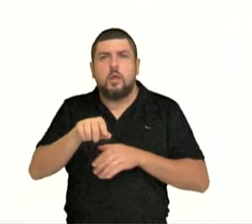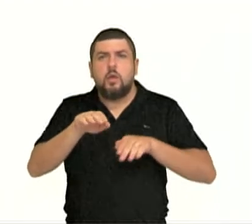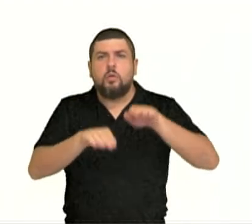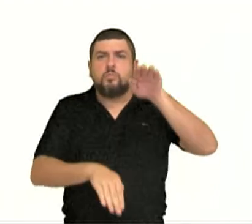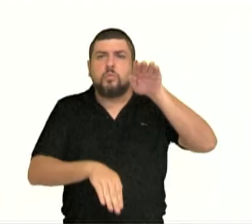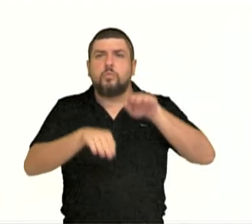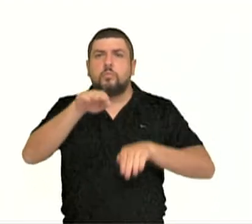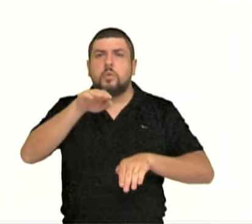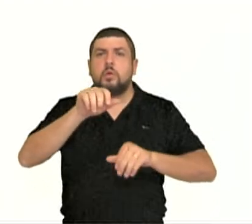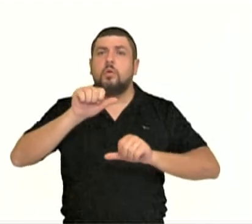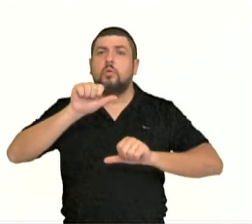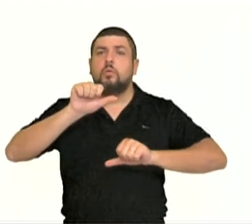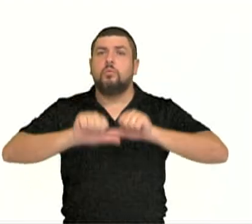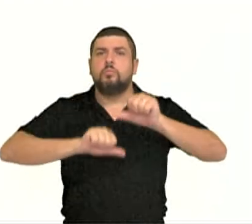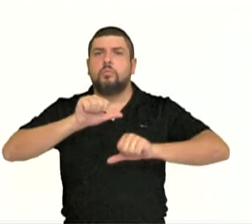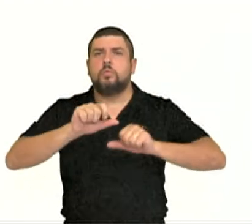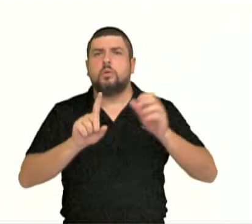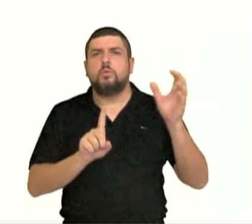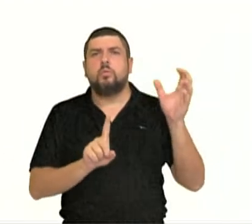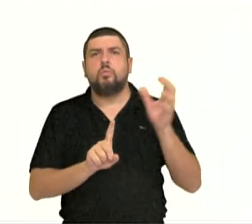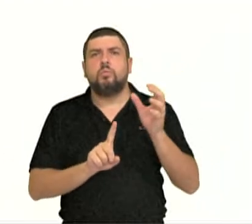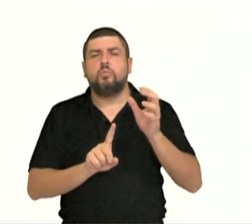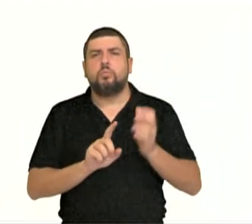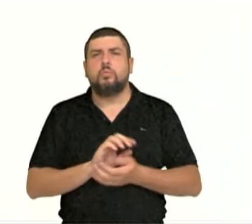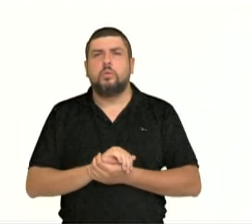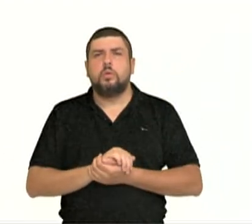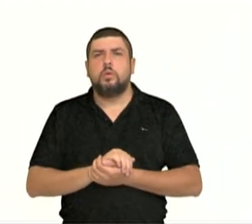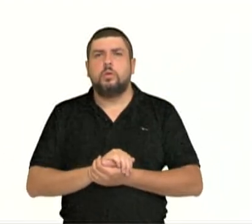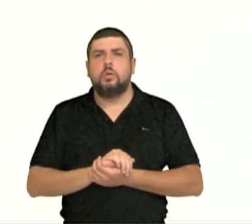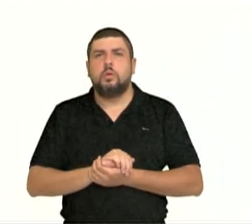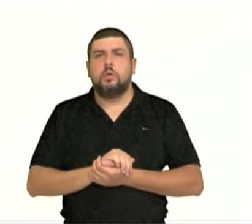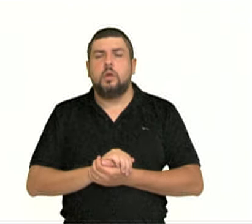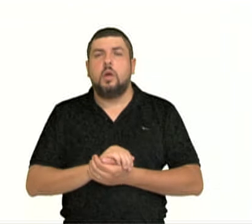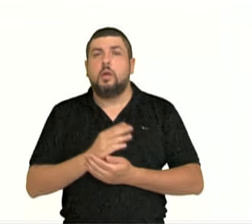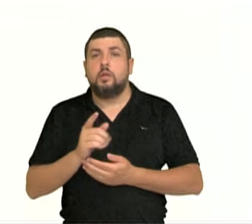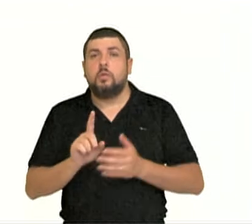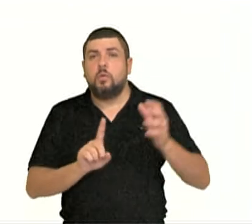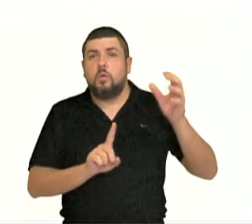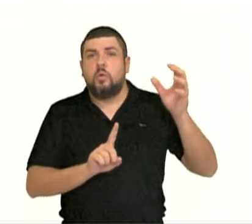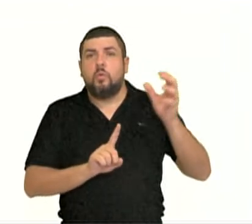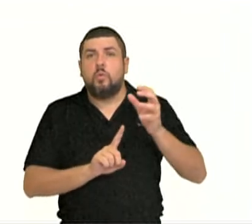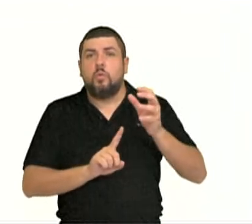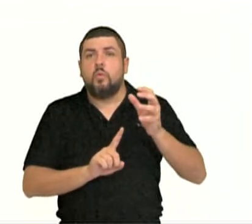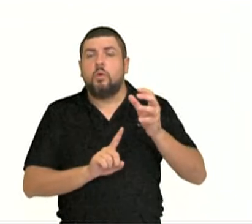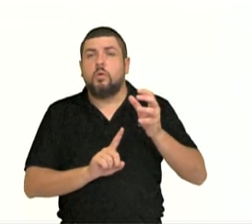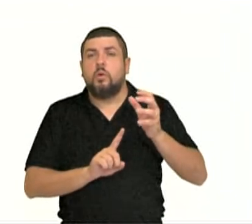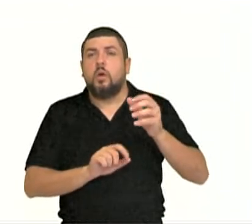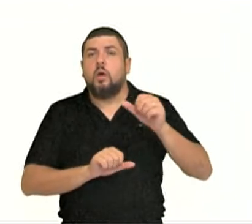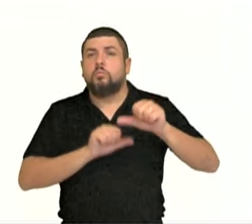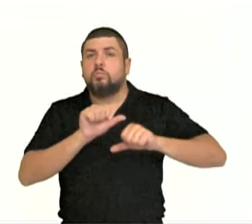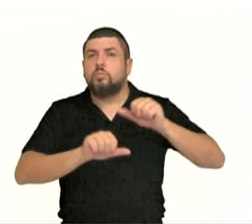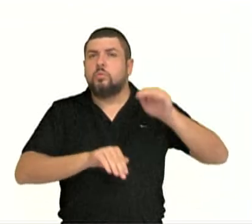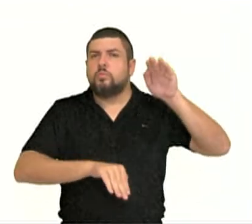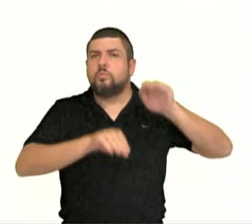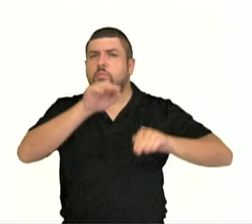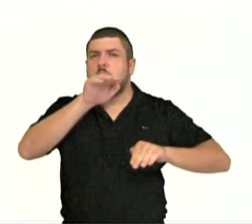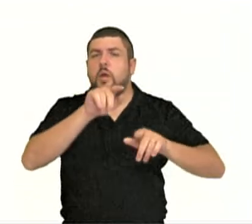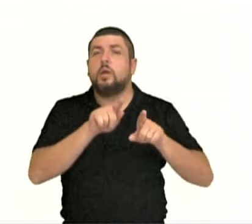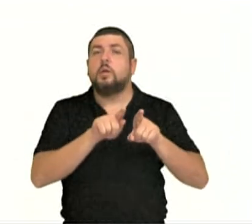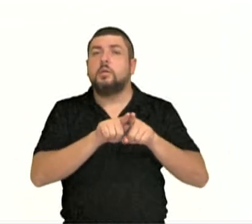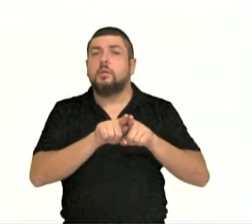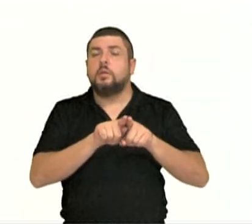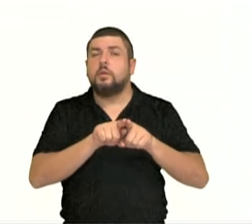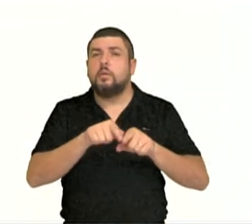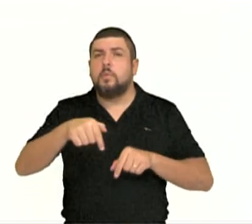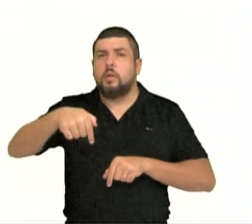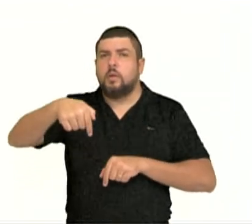seja, se altera o movimento de um corpo, está alterando a quantidade de movimento, certo? E quando a gente está falando de quantidade de